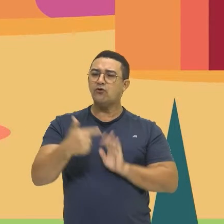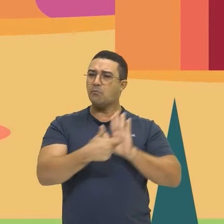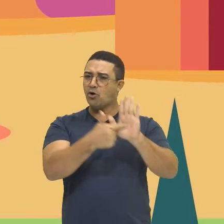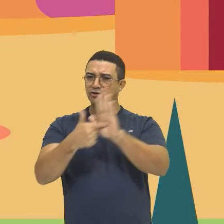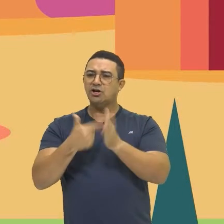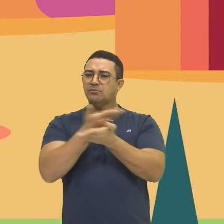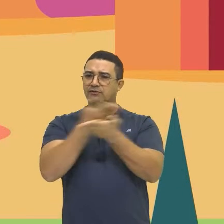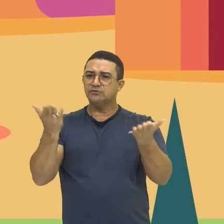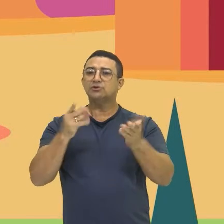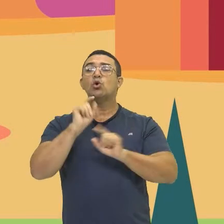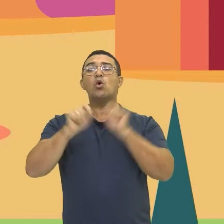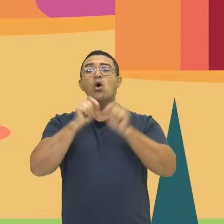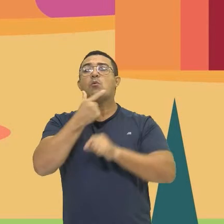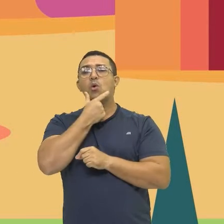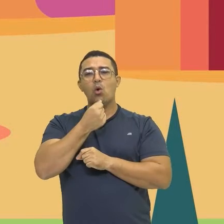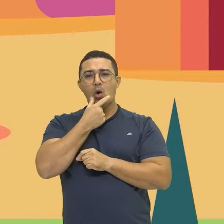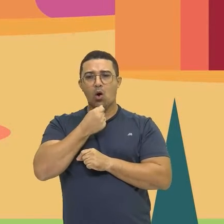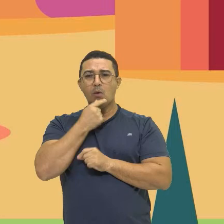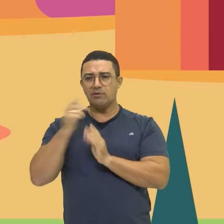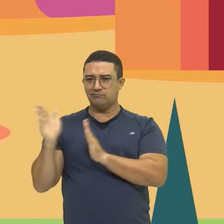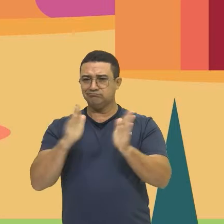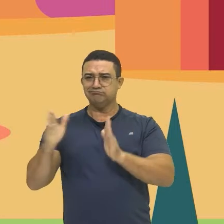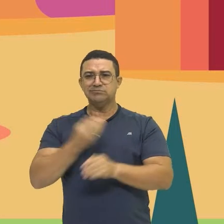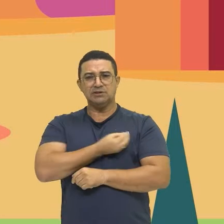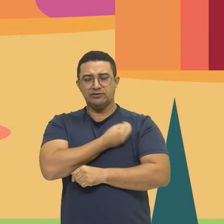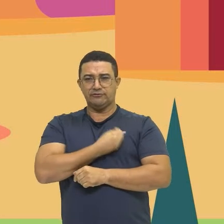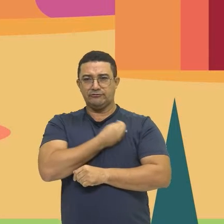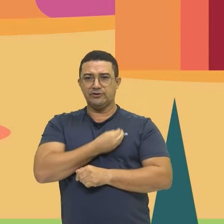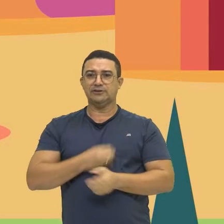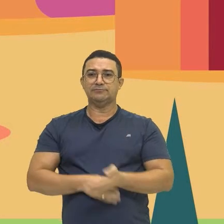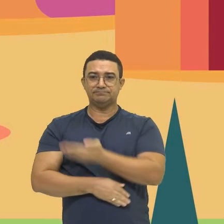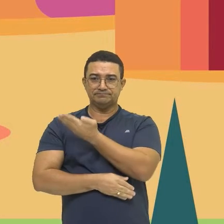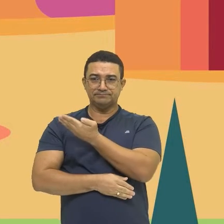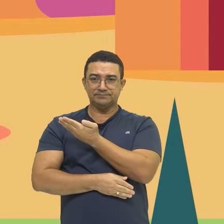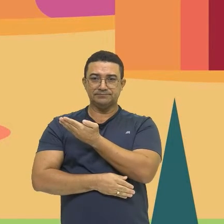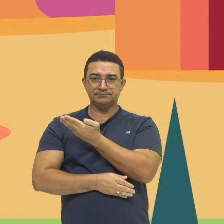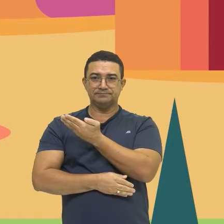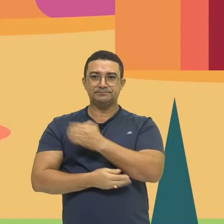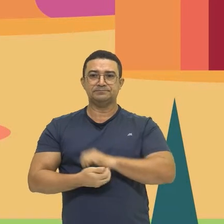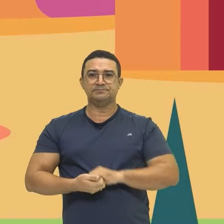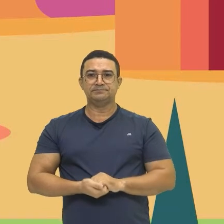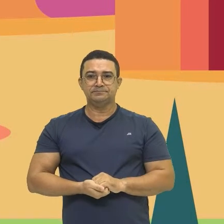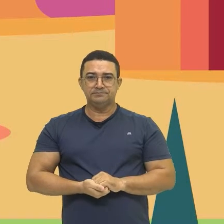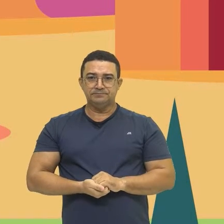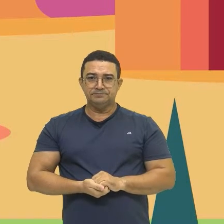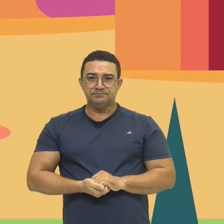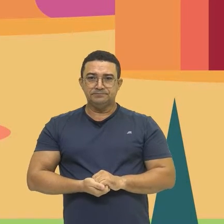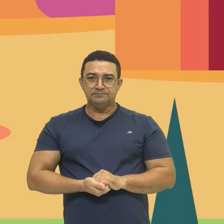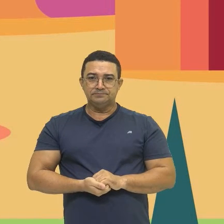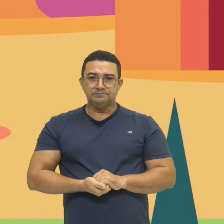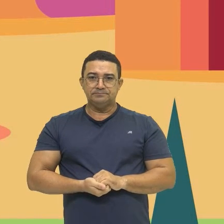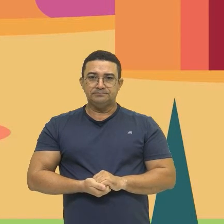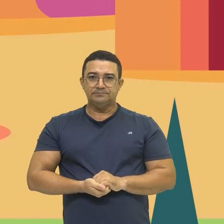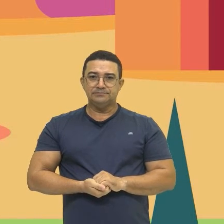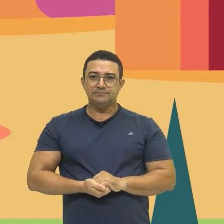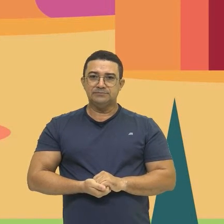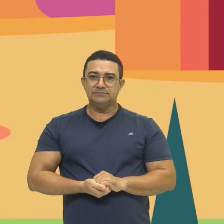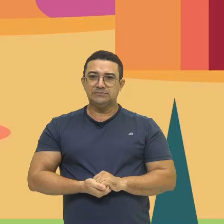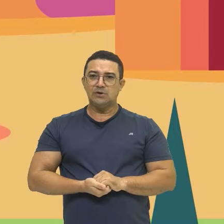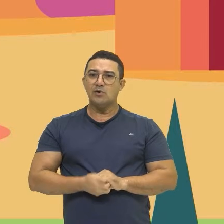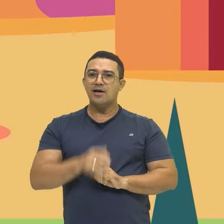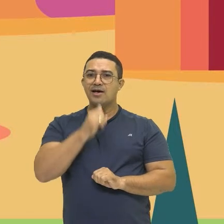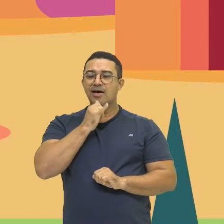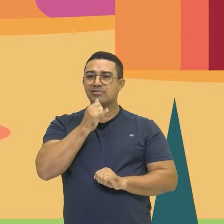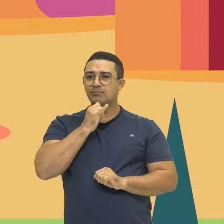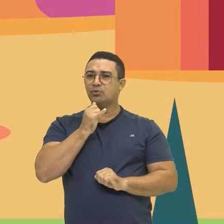mostra como era o homem que vivia nesse período do Neolítico. Vamos ver? Então, aqui para vocês, esse